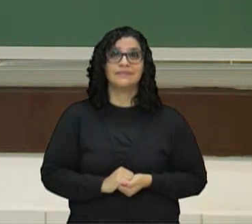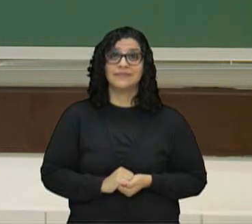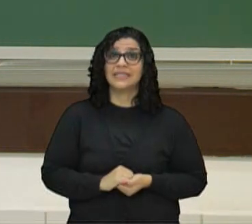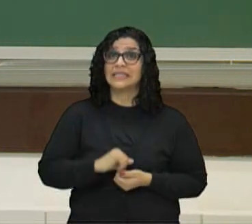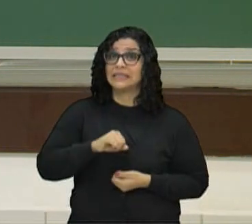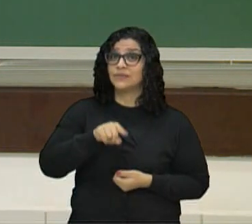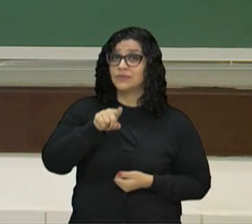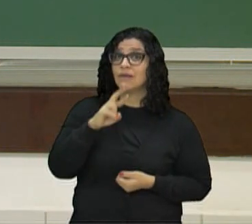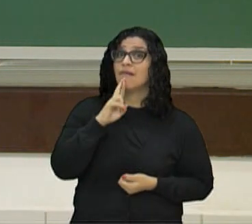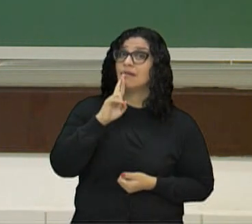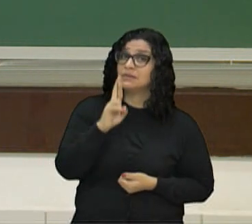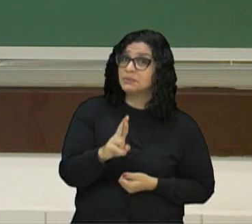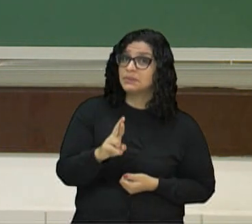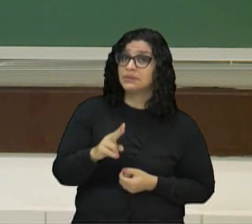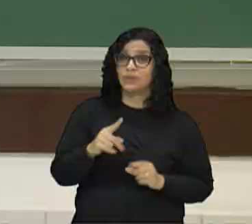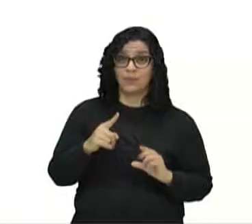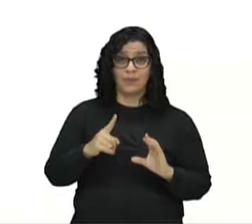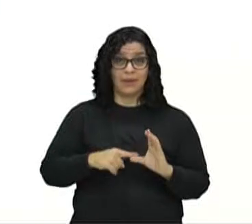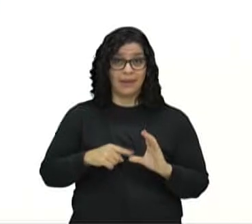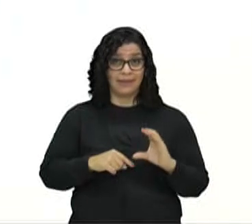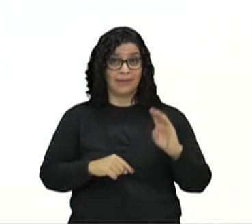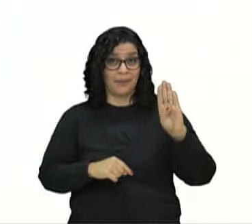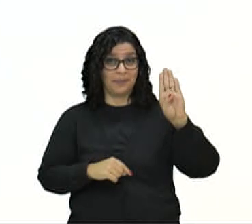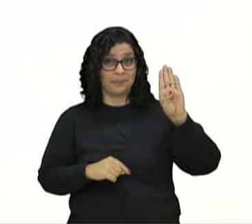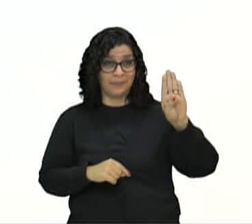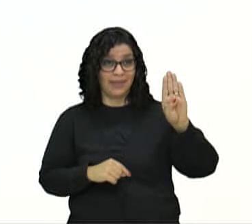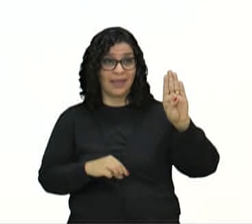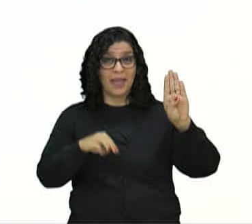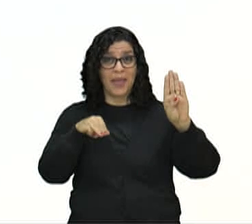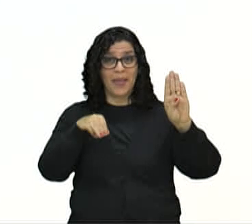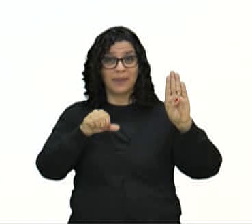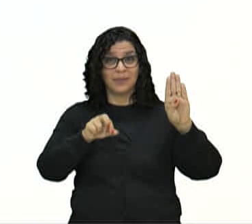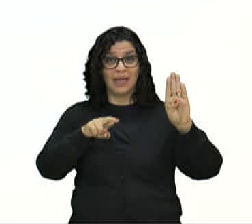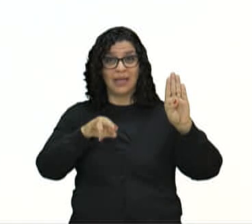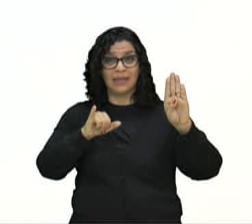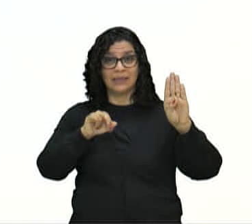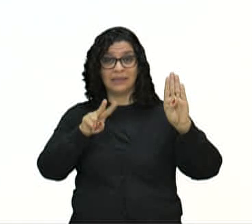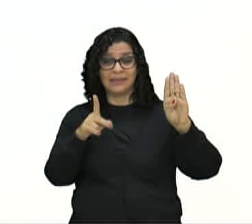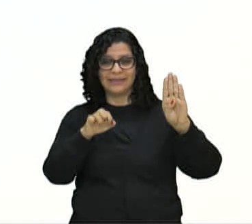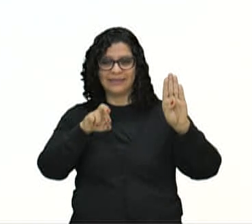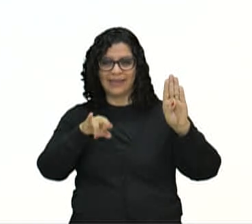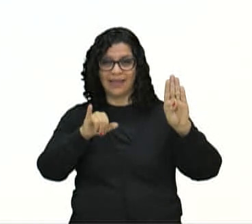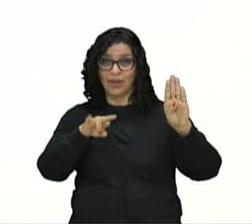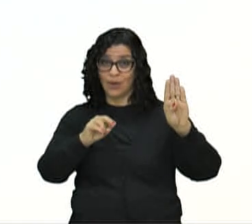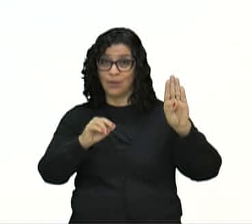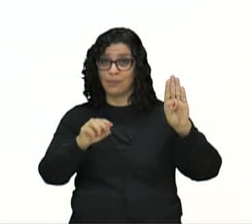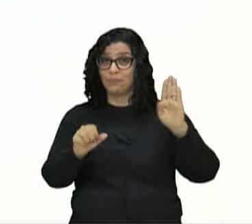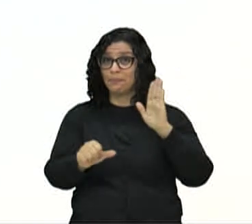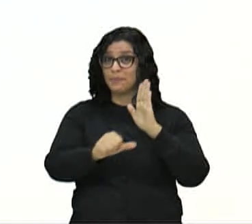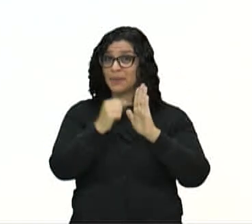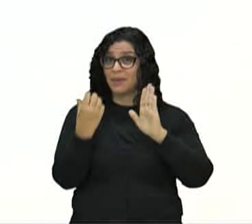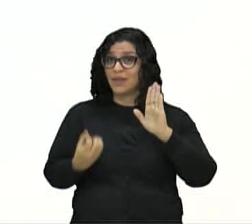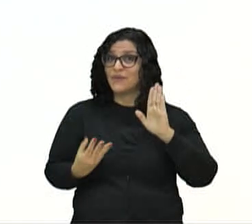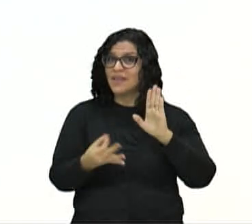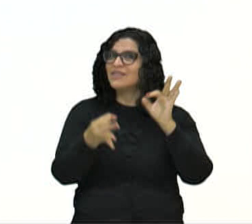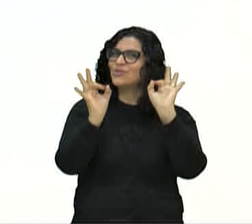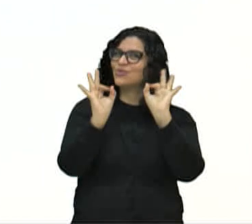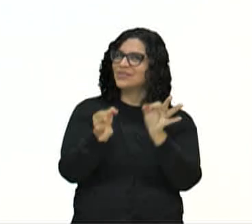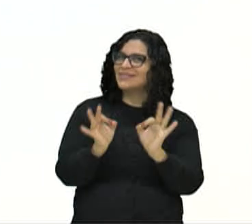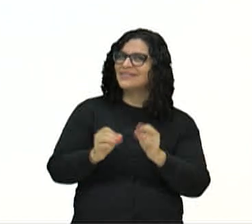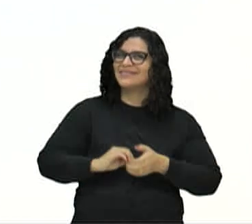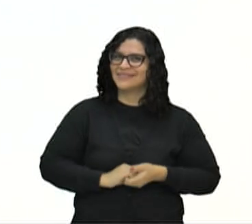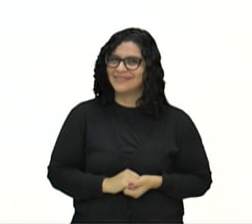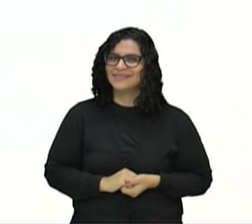Se você respondeu marinheiro de primeira viagem, ok, você